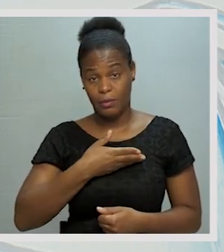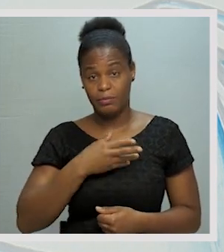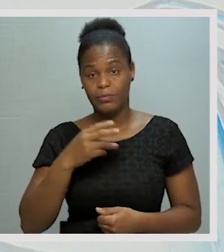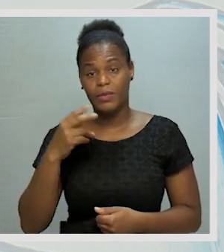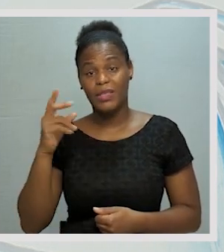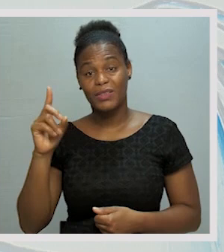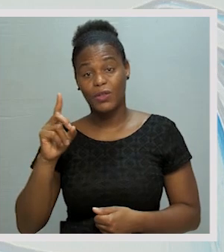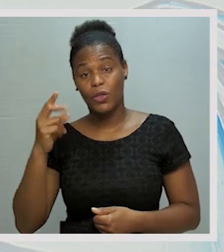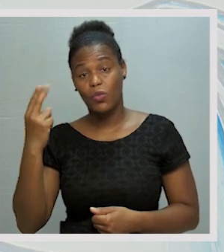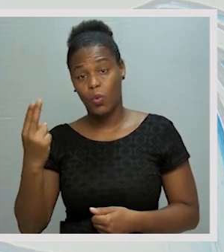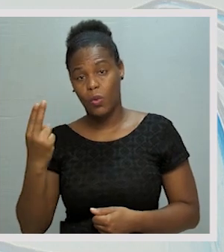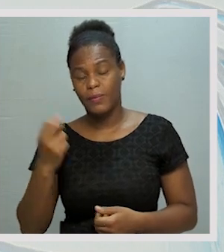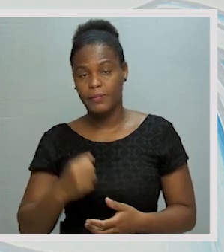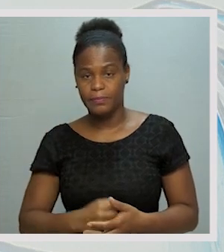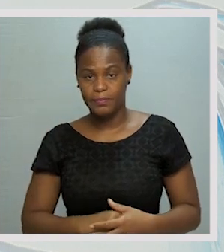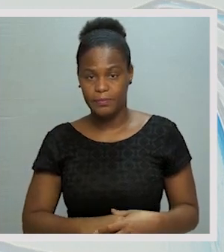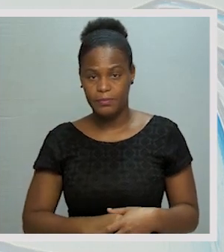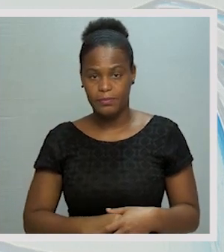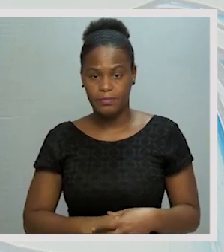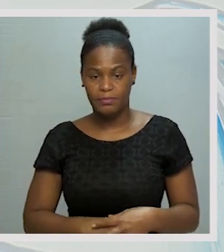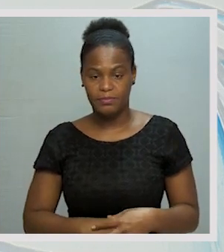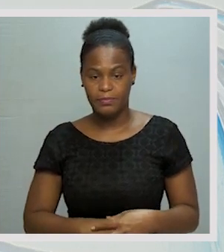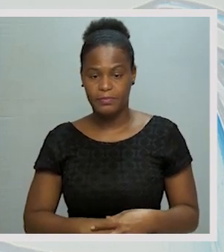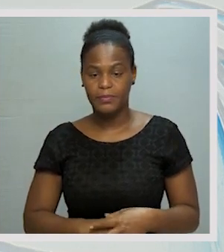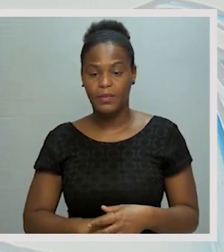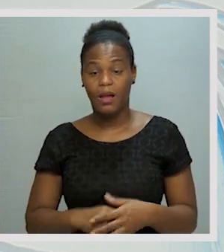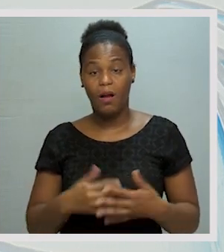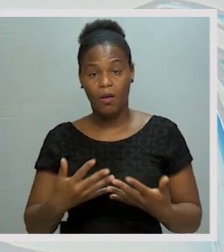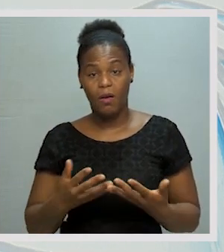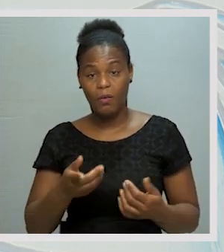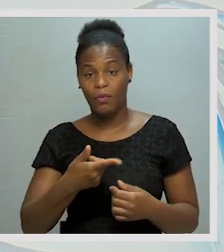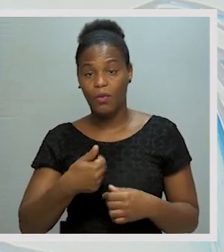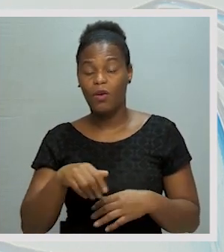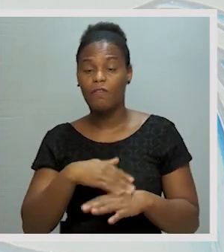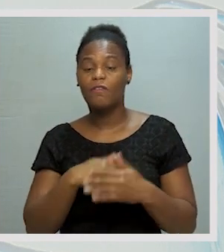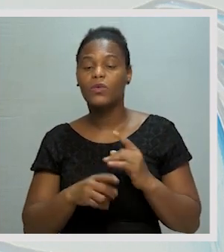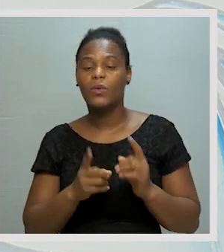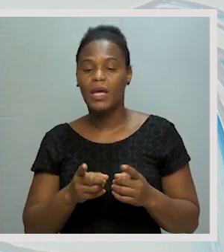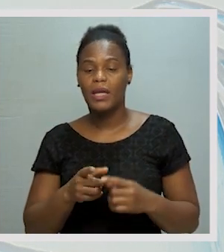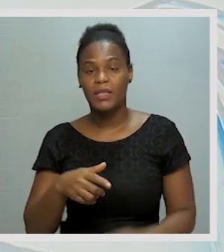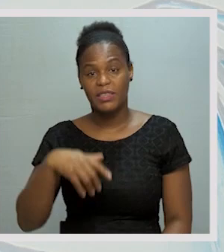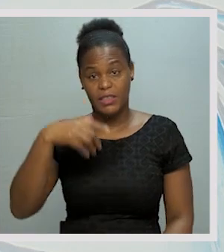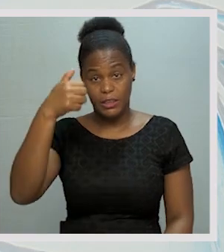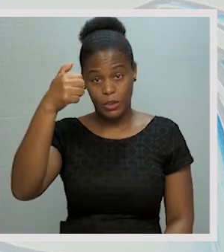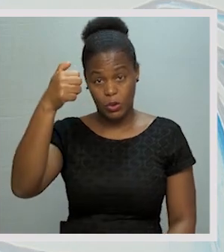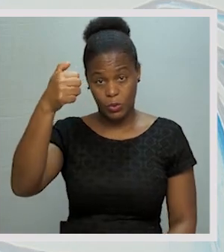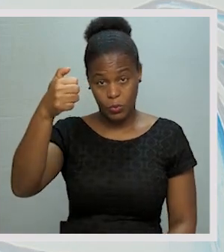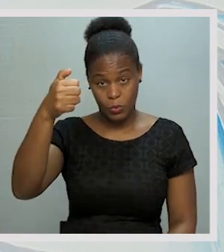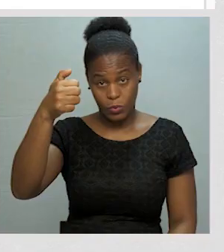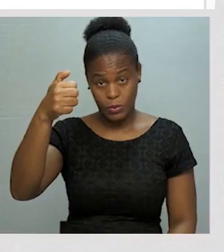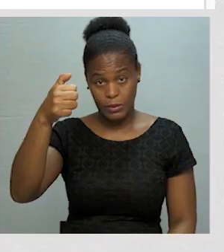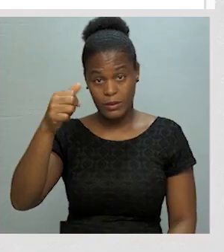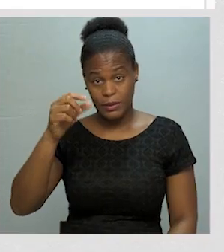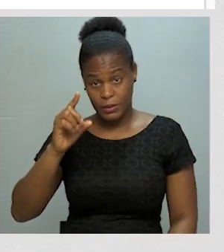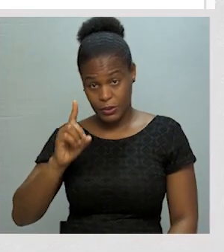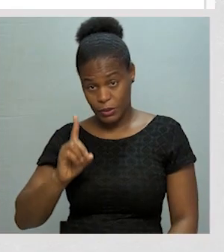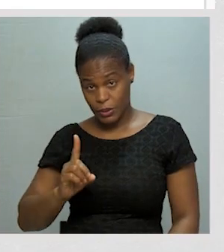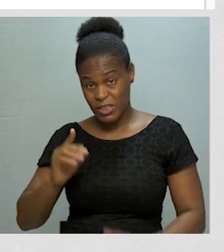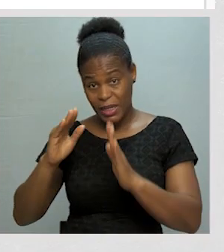Adicionamos os algarismos das unidades. Ou seja, nesse número 45, nós temos